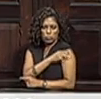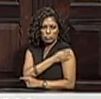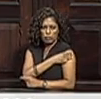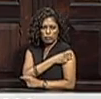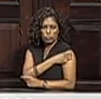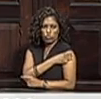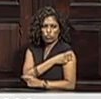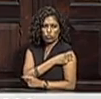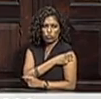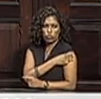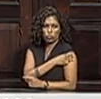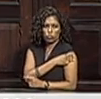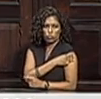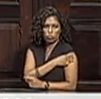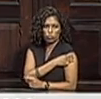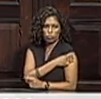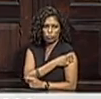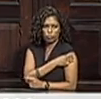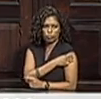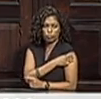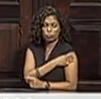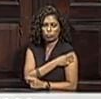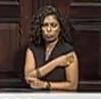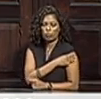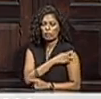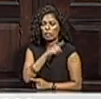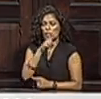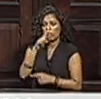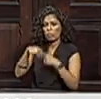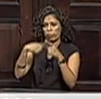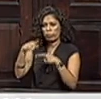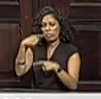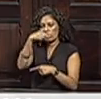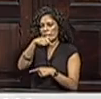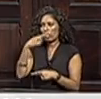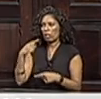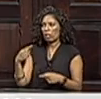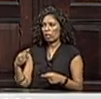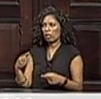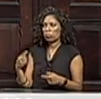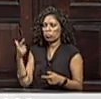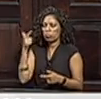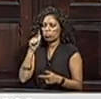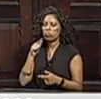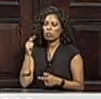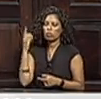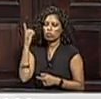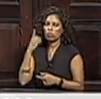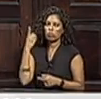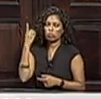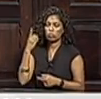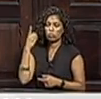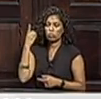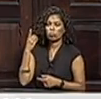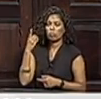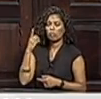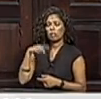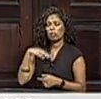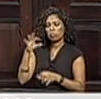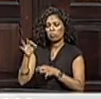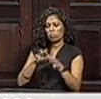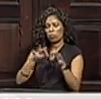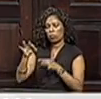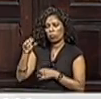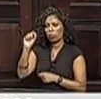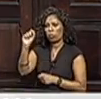Muitos anos atrás, uma das primeiras emendas que eu apresentei aqui na casa, nessa questão dos pisos, eram exatamente relacionadas